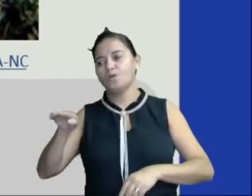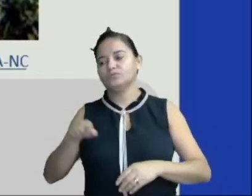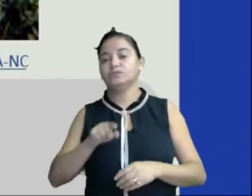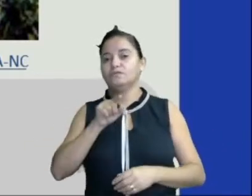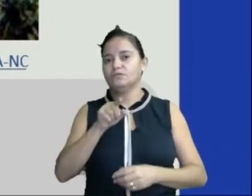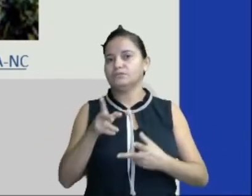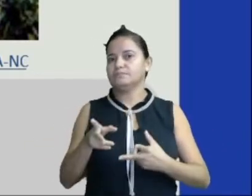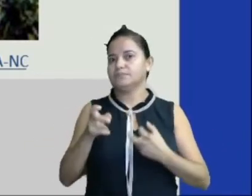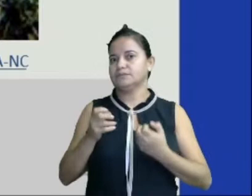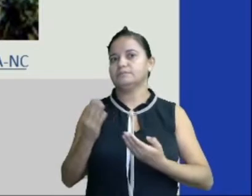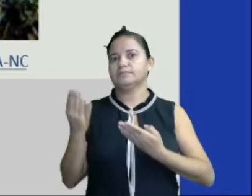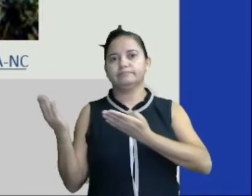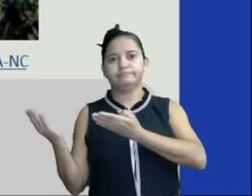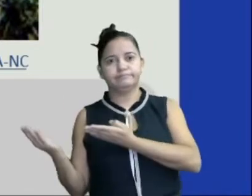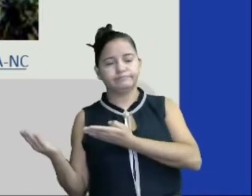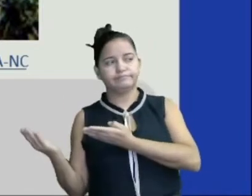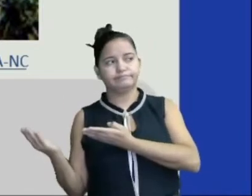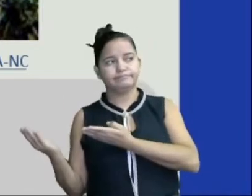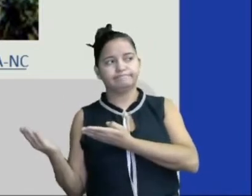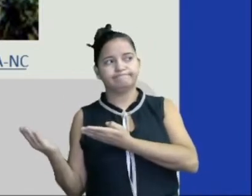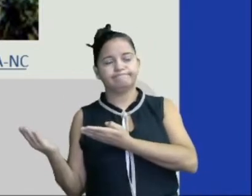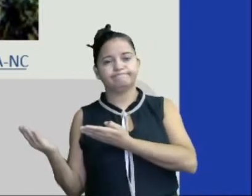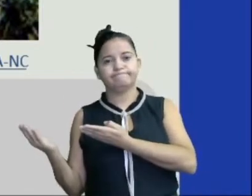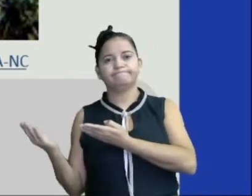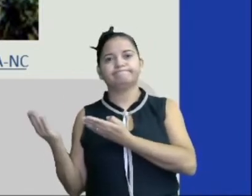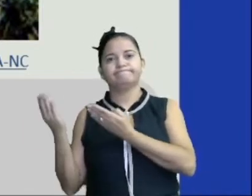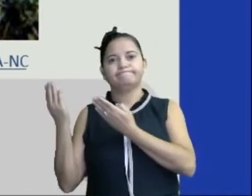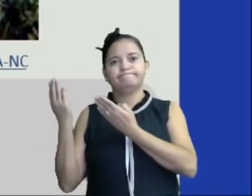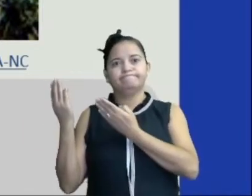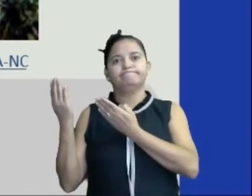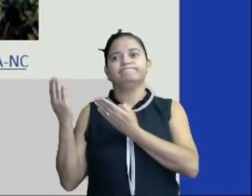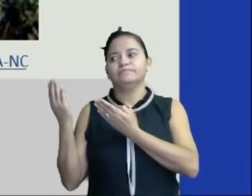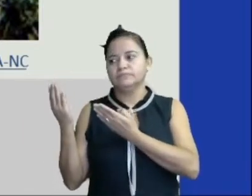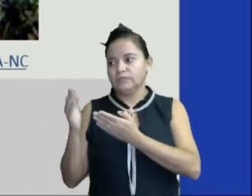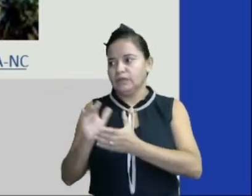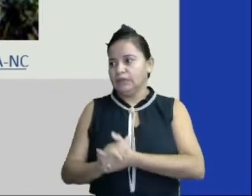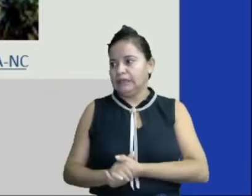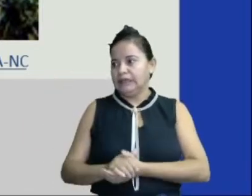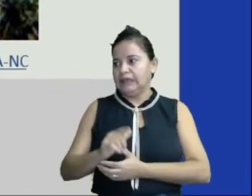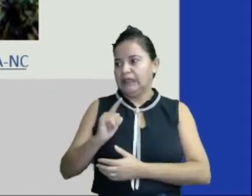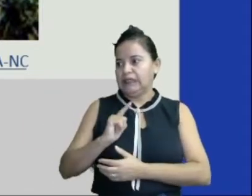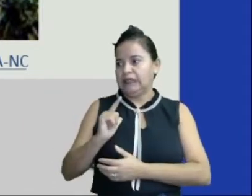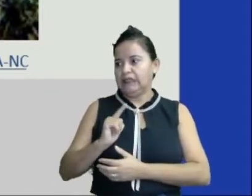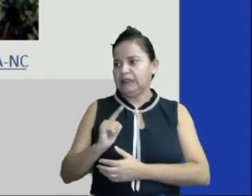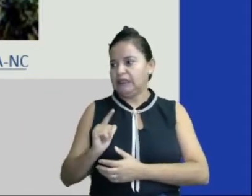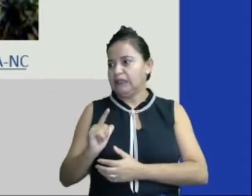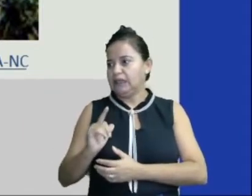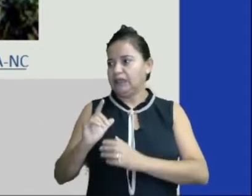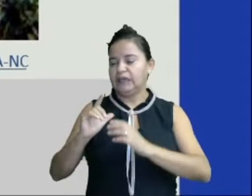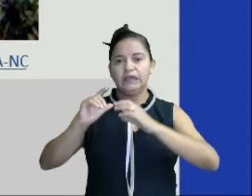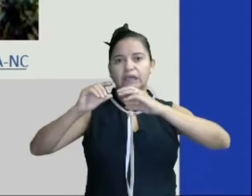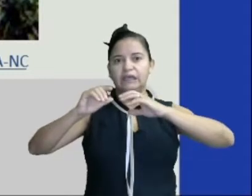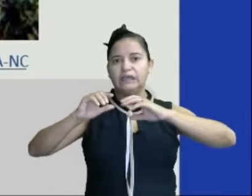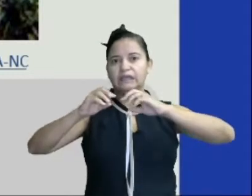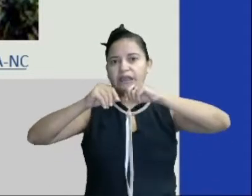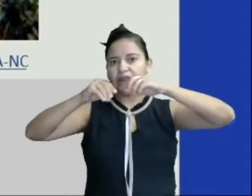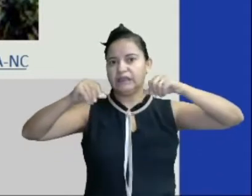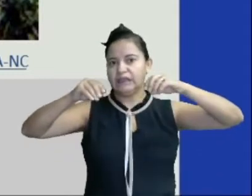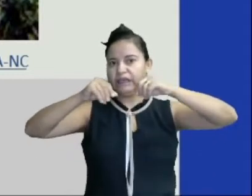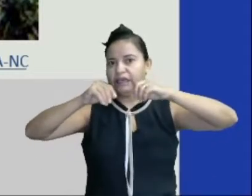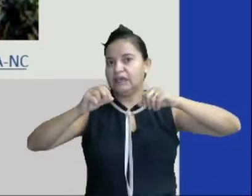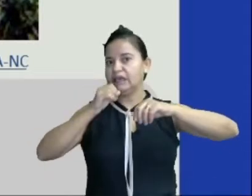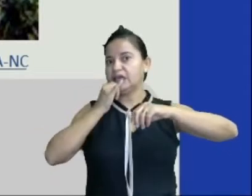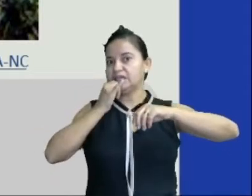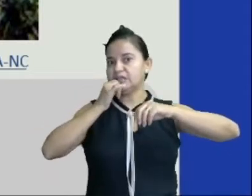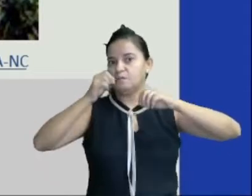vai ver que tem um barranco, né? E provavelmente, se chover bastante nessa região, né, a água vai promover o